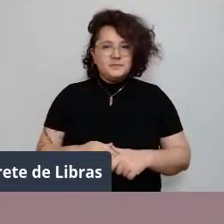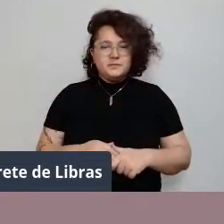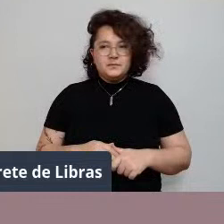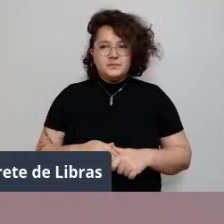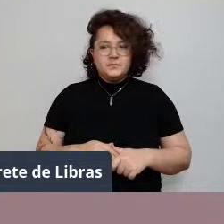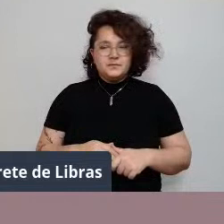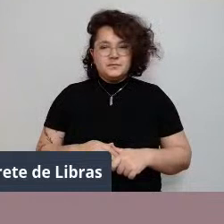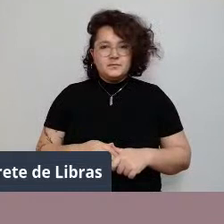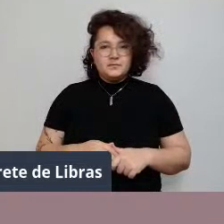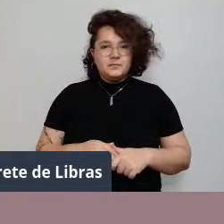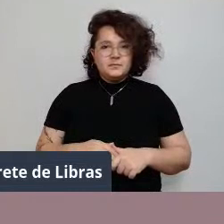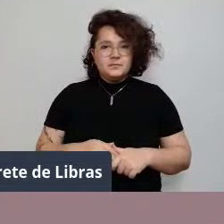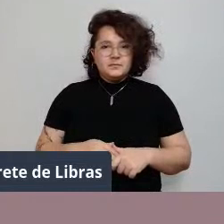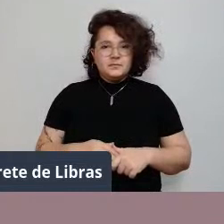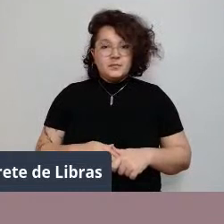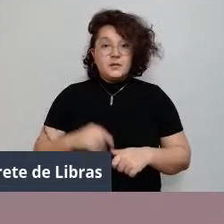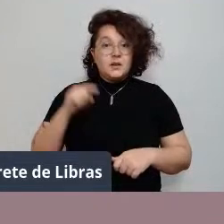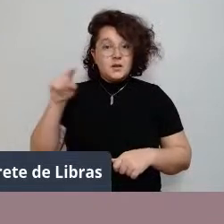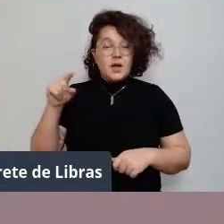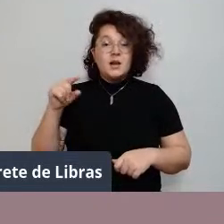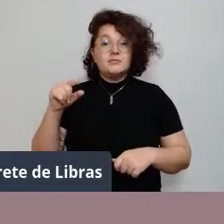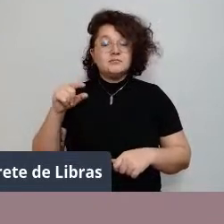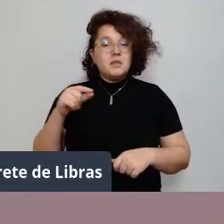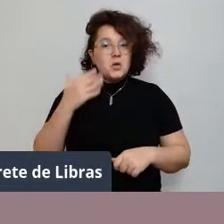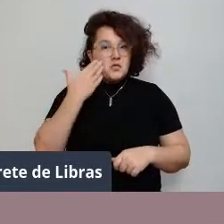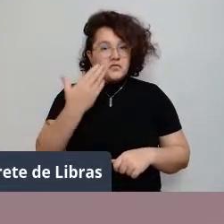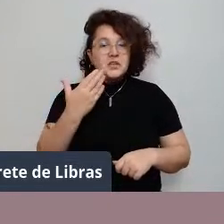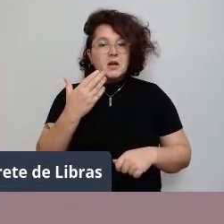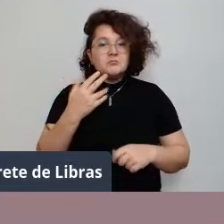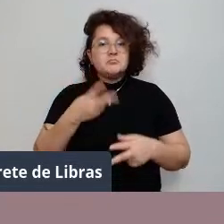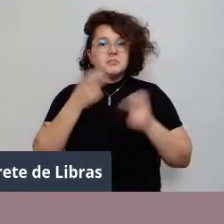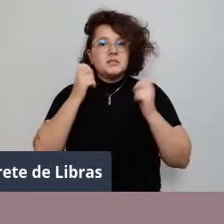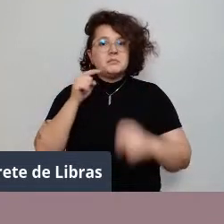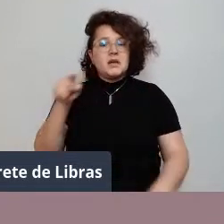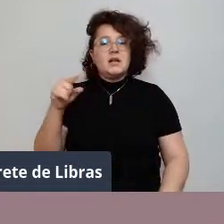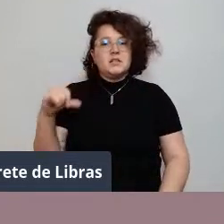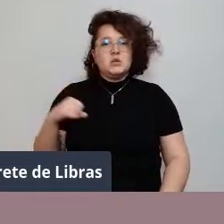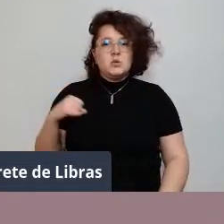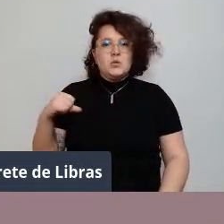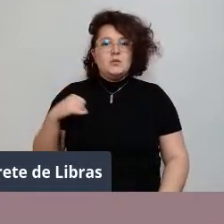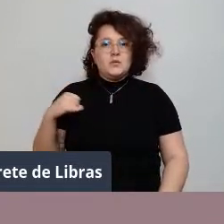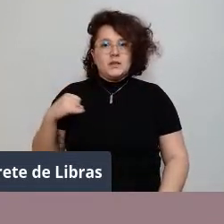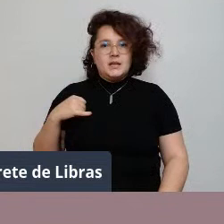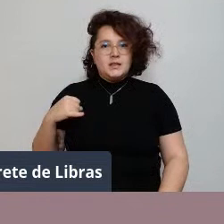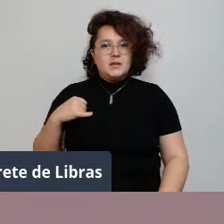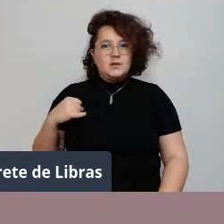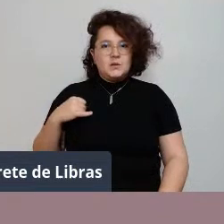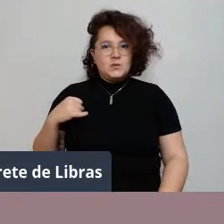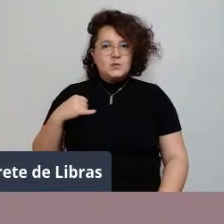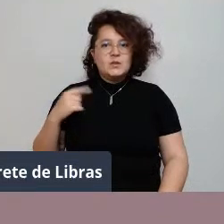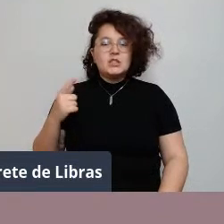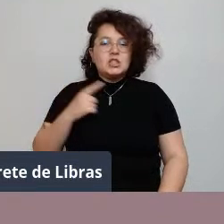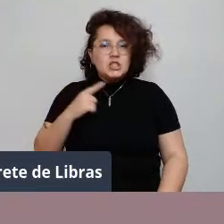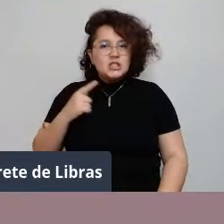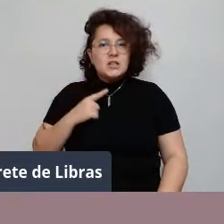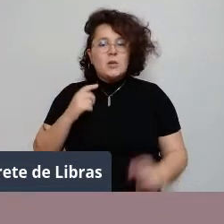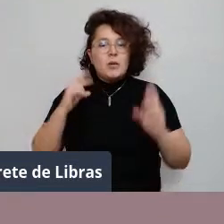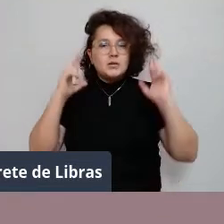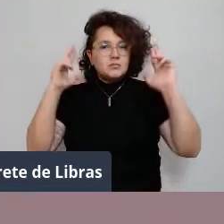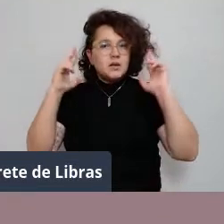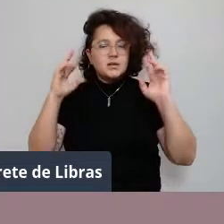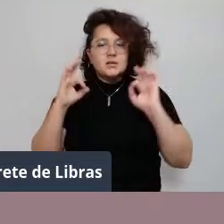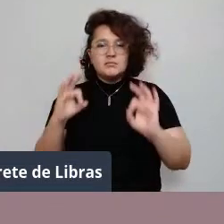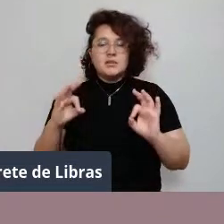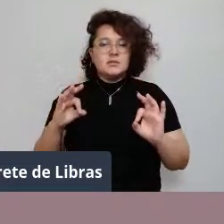E ela, evidentemente, estava sofrendo. Ela tinha posto uma esperança em que eu ia... Enfim, foi